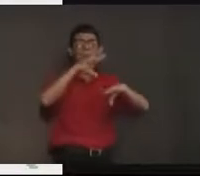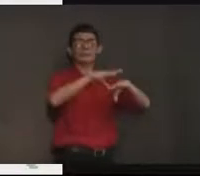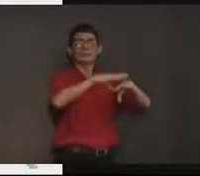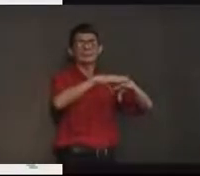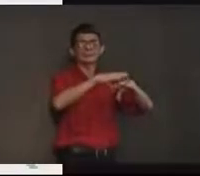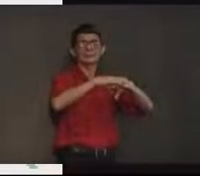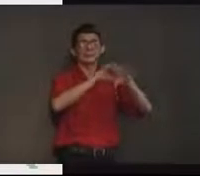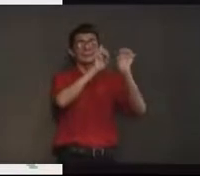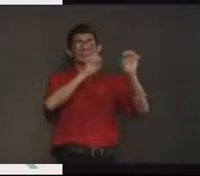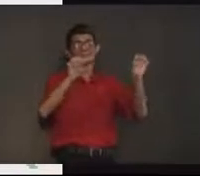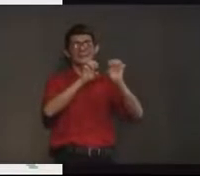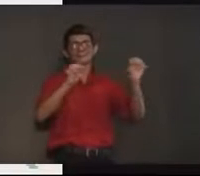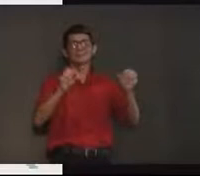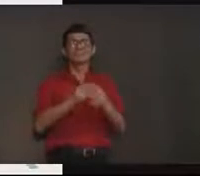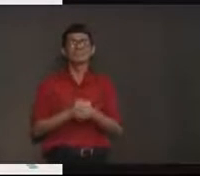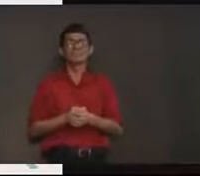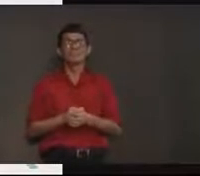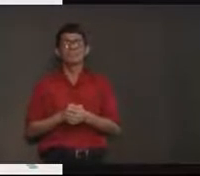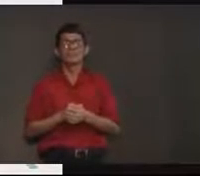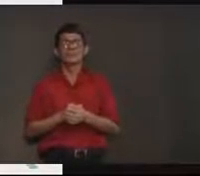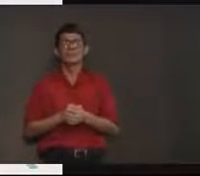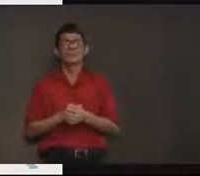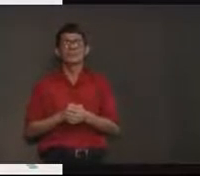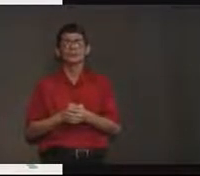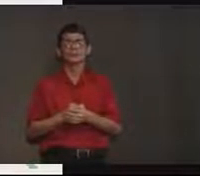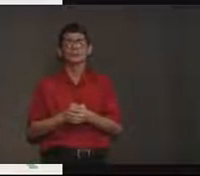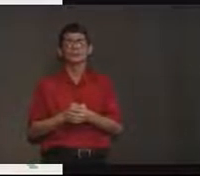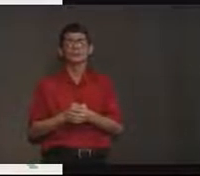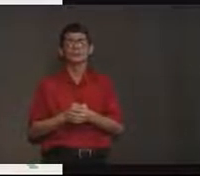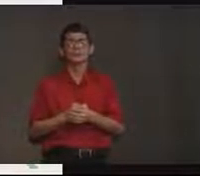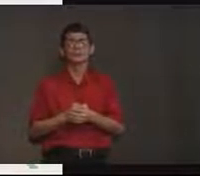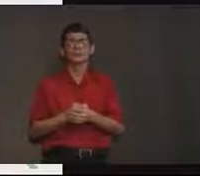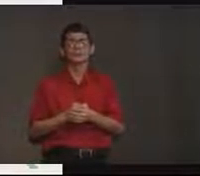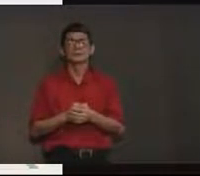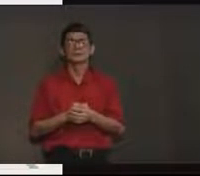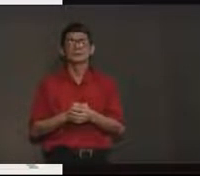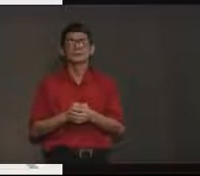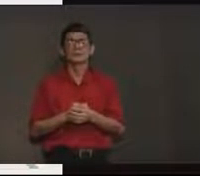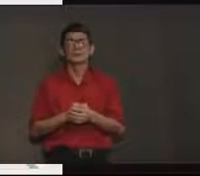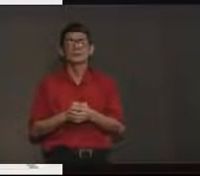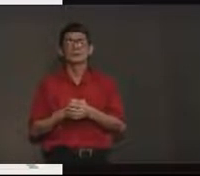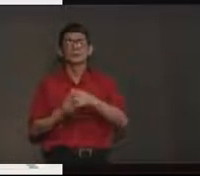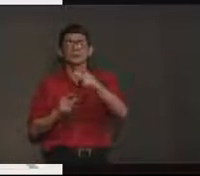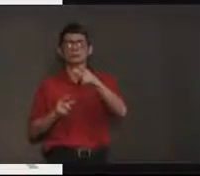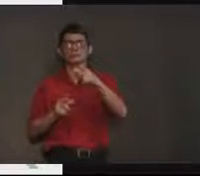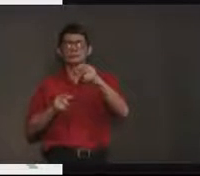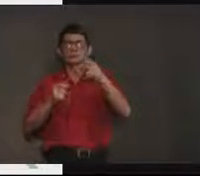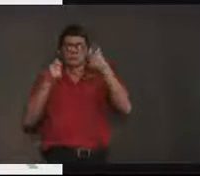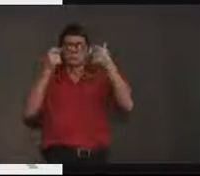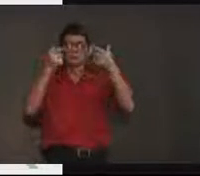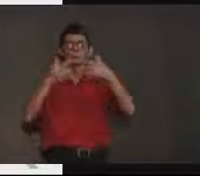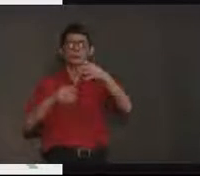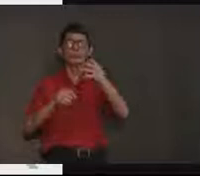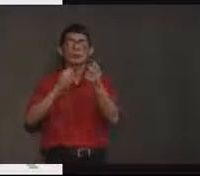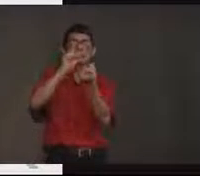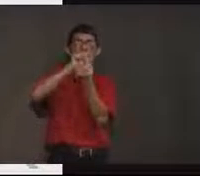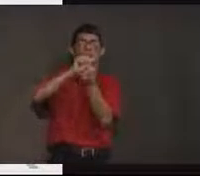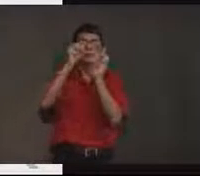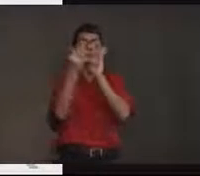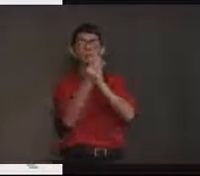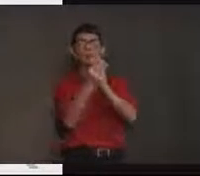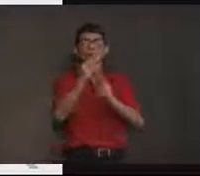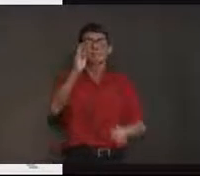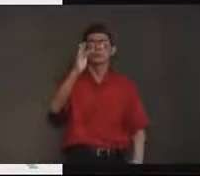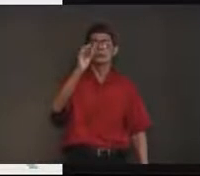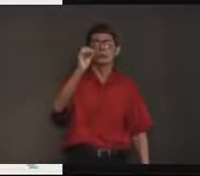problema pra frente bom aqui eu explico rapidamente o que que é um cristao foto